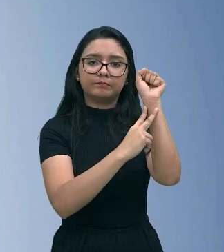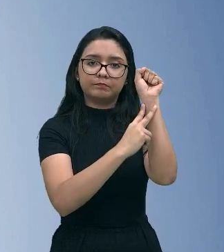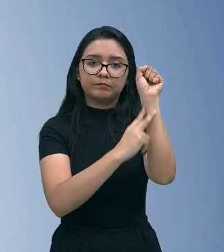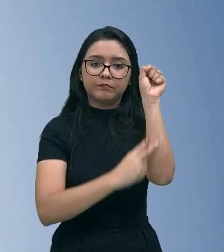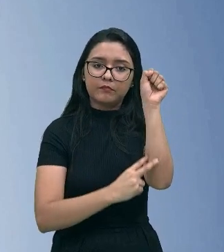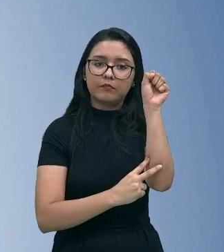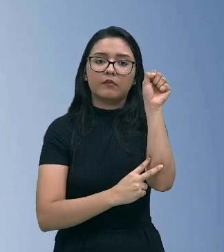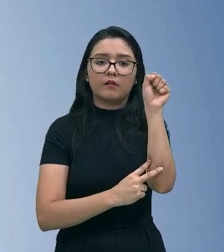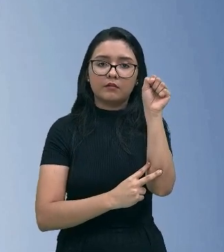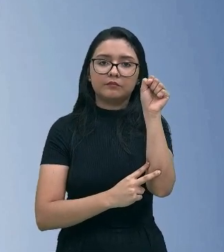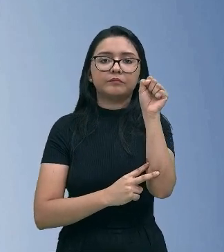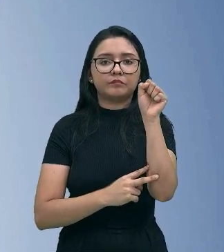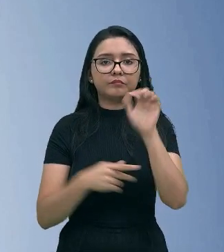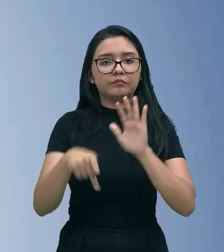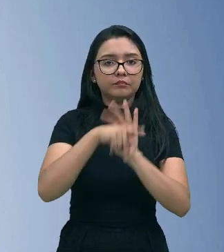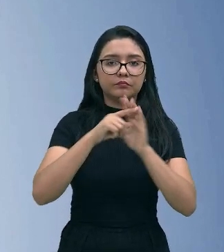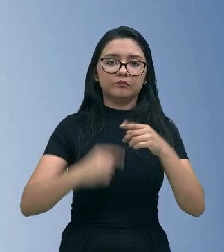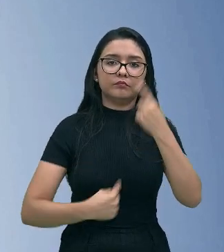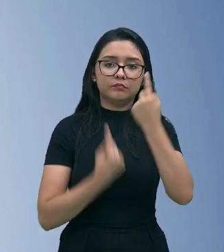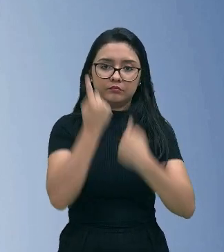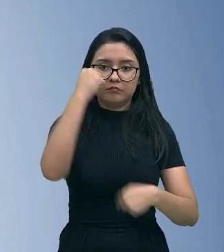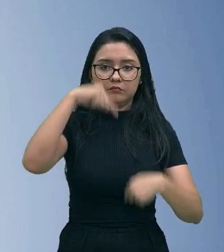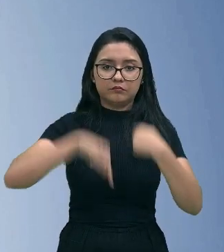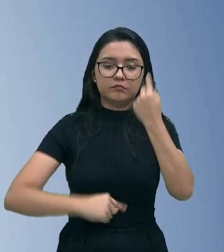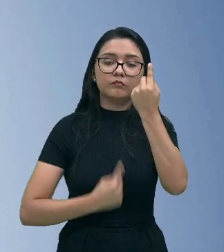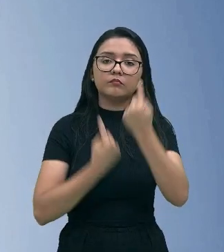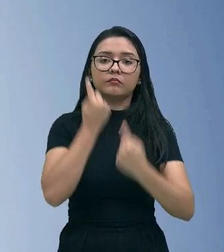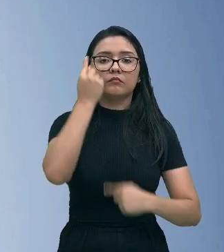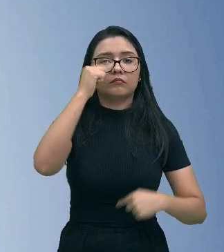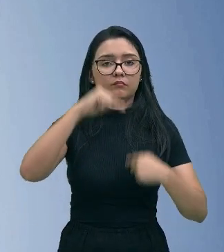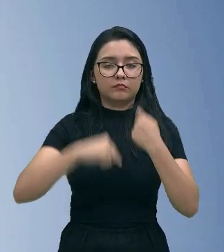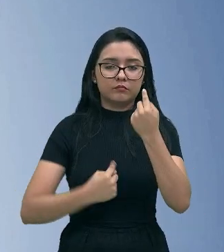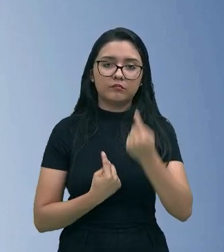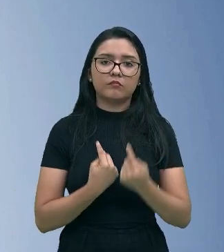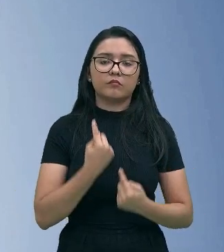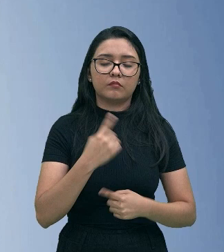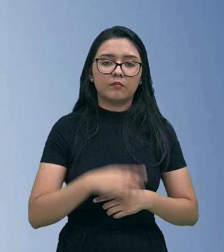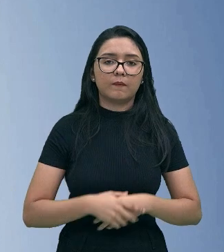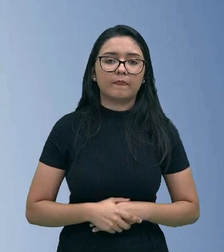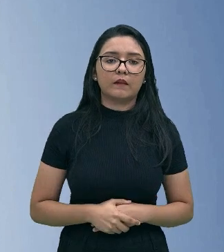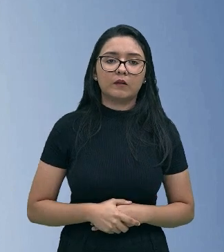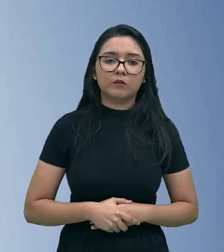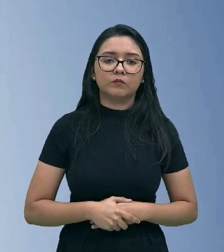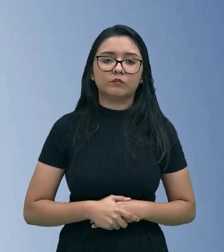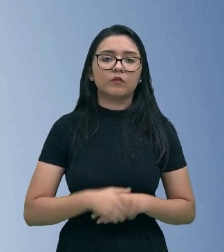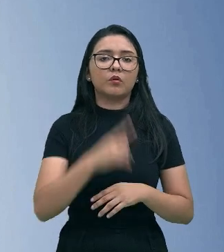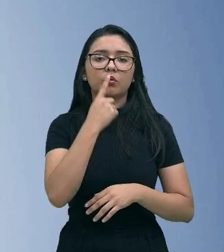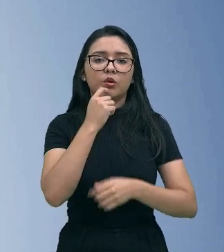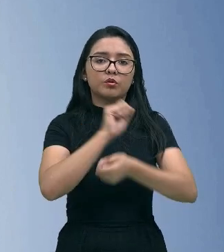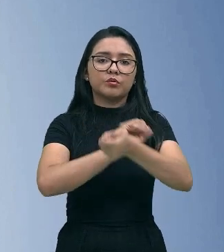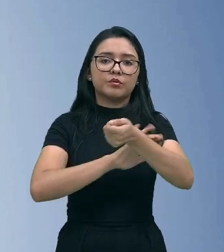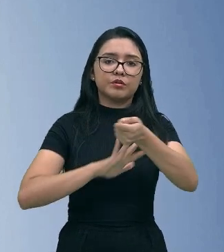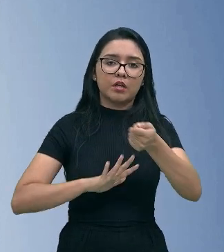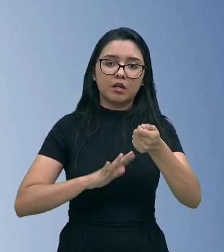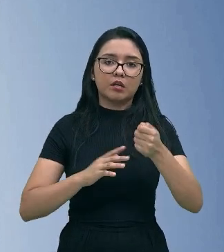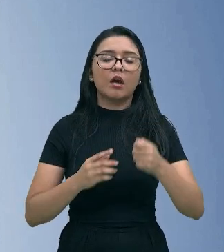sistema circulatório que transportam o sangue de volta dos tecidos do corpo para o